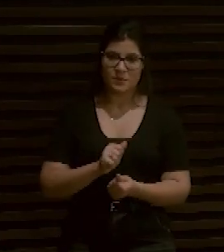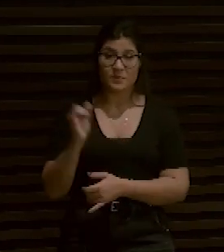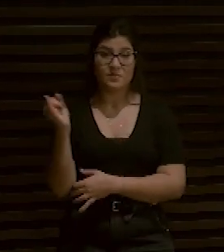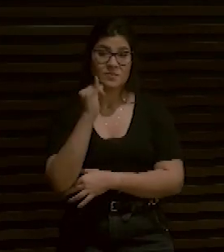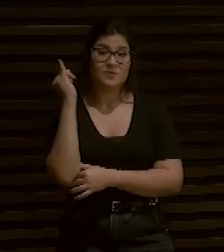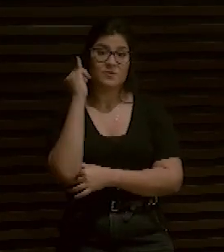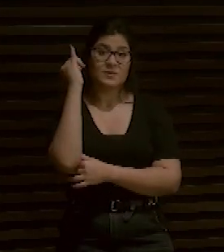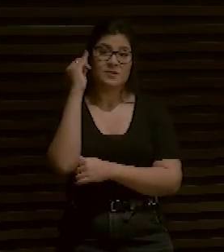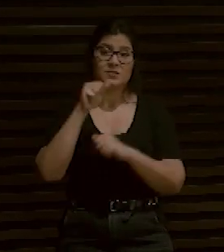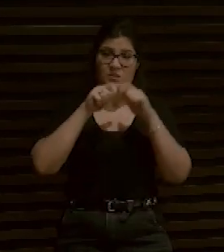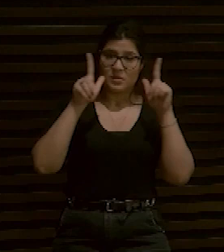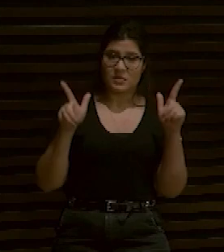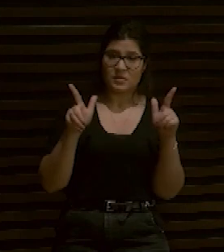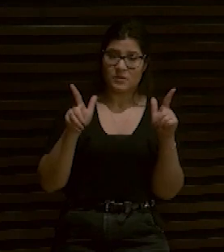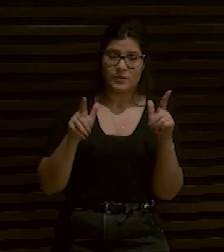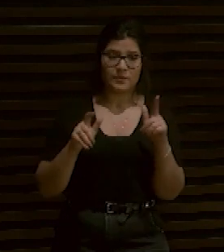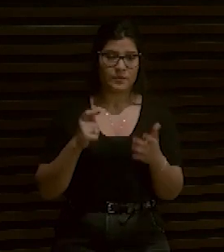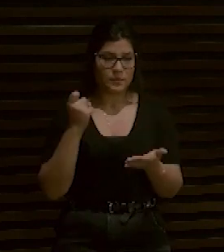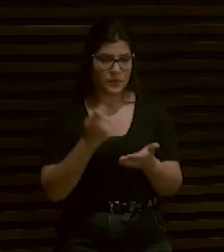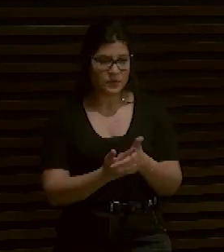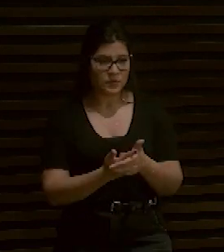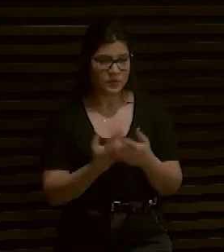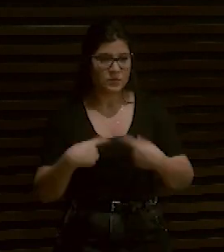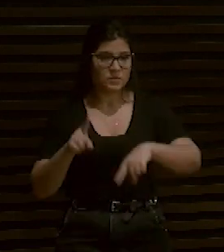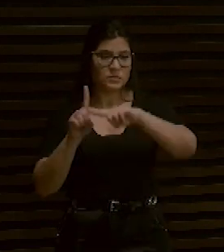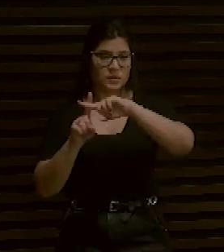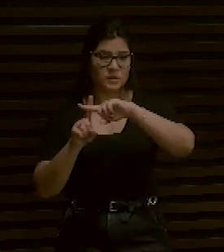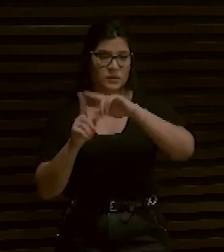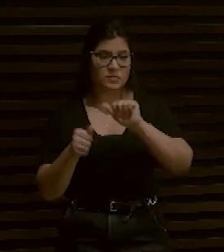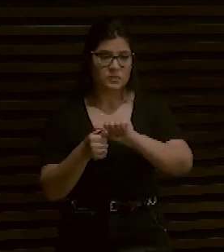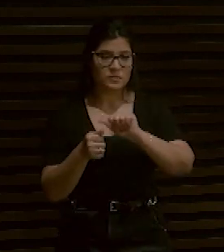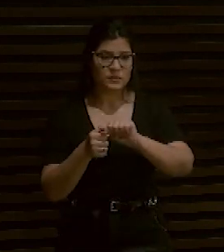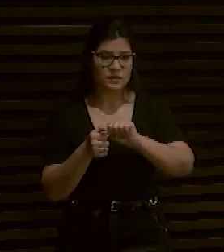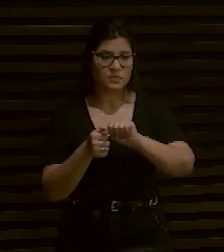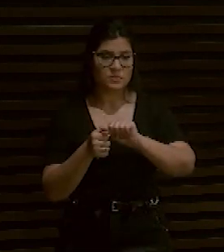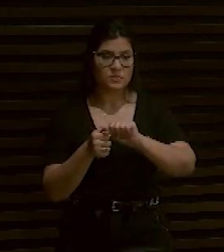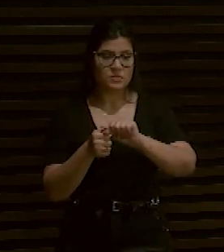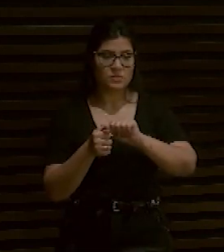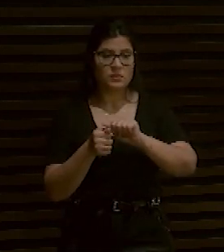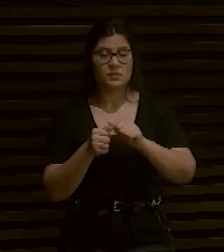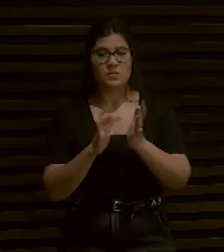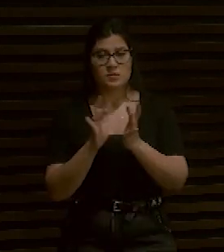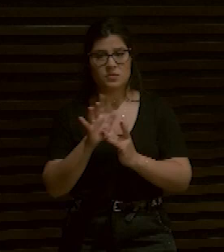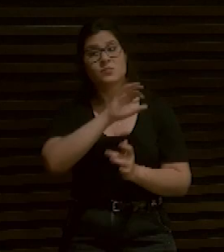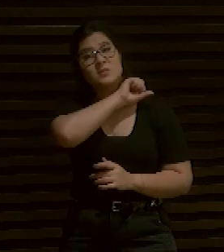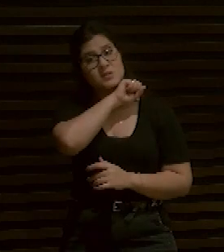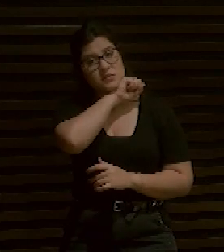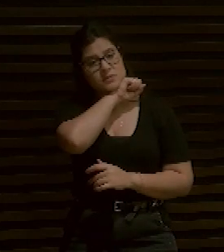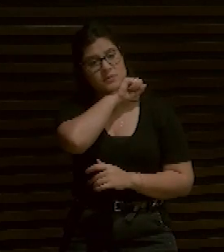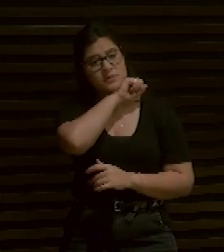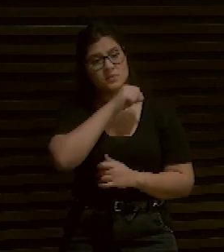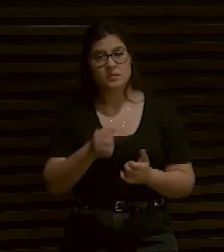deixar explícito que a propiciação pelos pecados realizados por Jesus foi destinada àqueles que o Pai